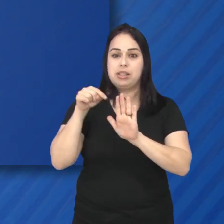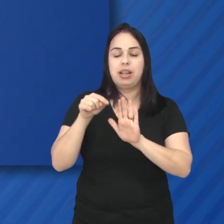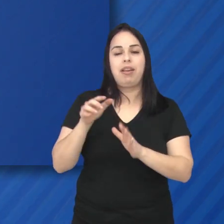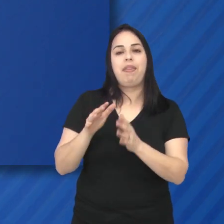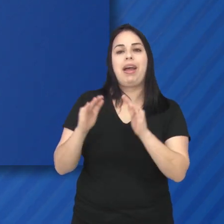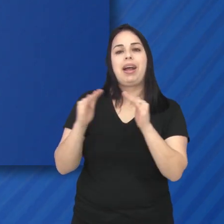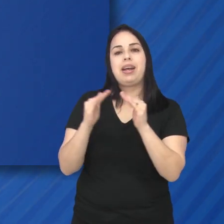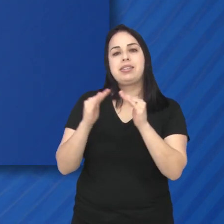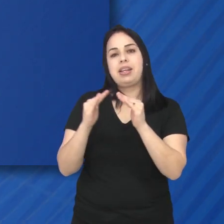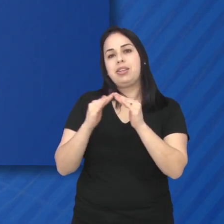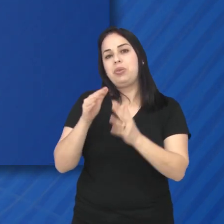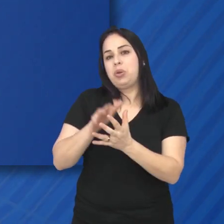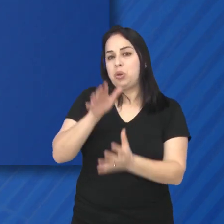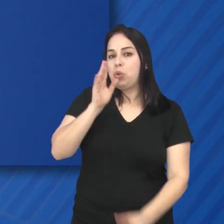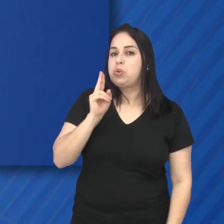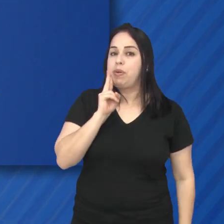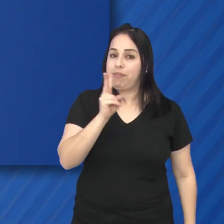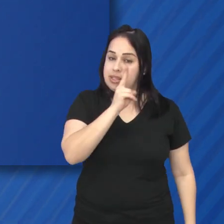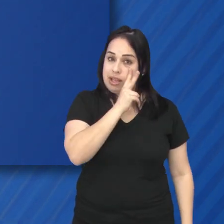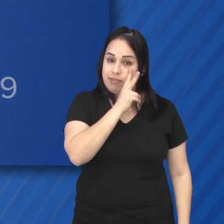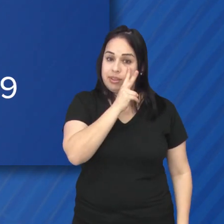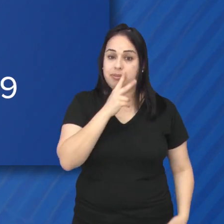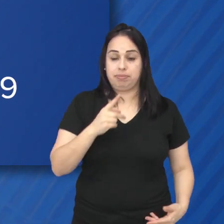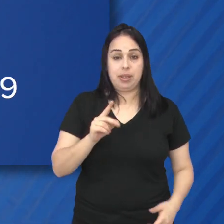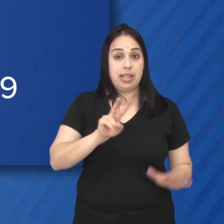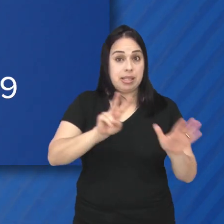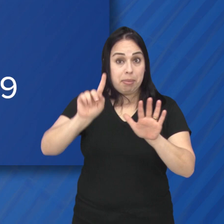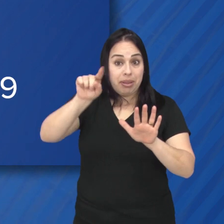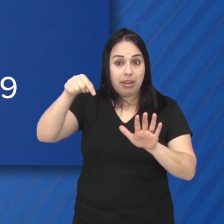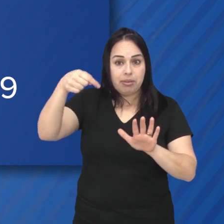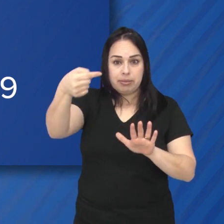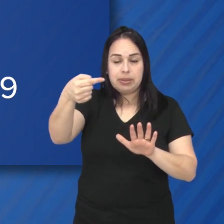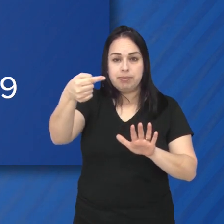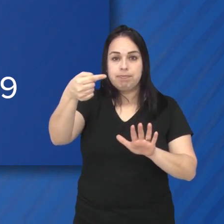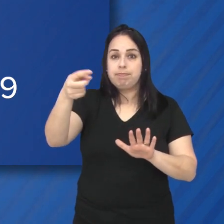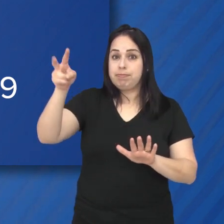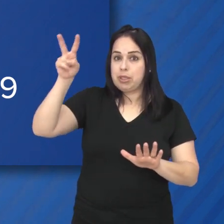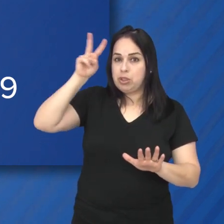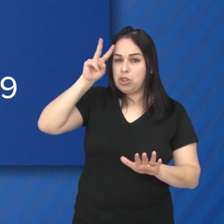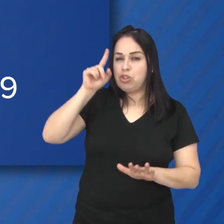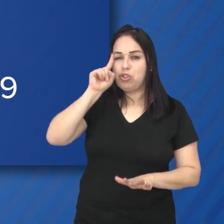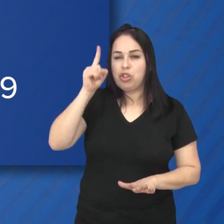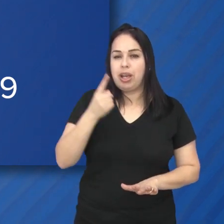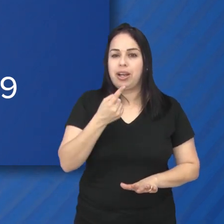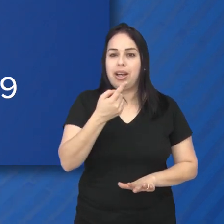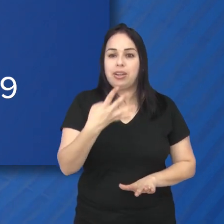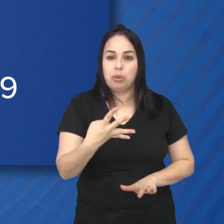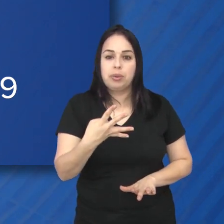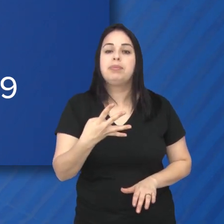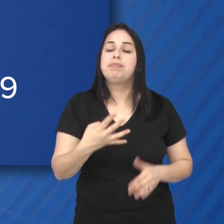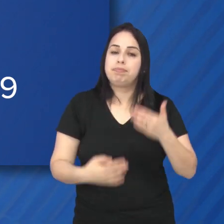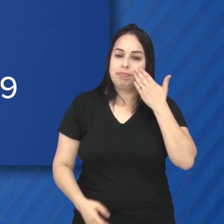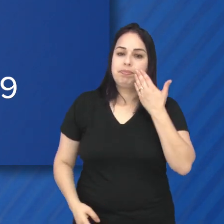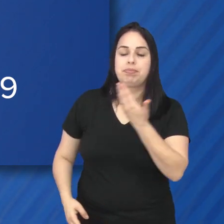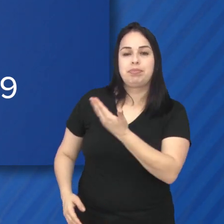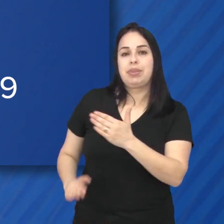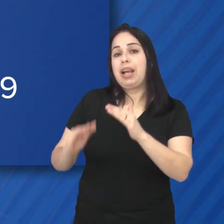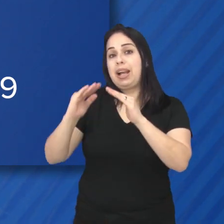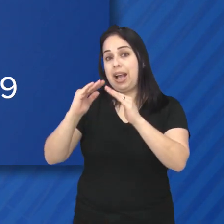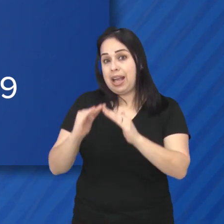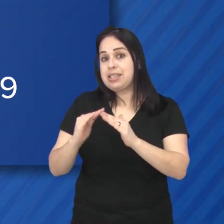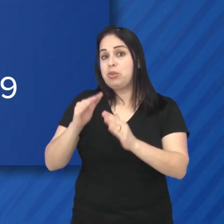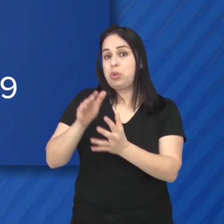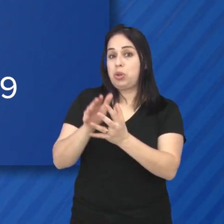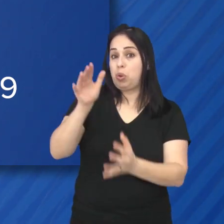região leste, lá na Casa do Idoso da Vista Verde. Já na semana que vem, na segunda-feira, dia 14, o encontro vai ser na Casa